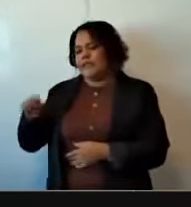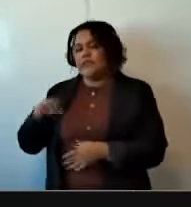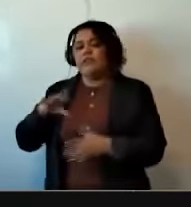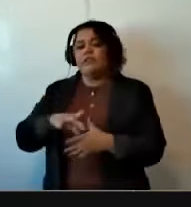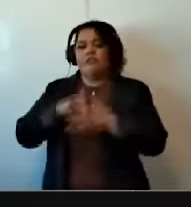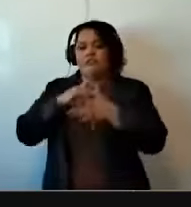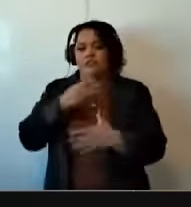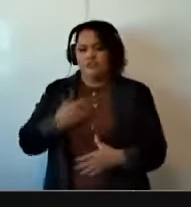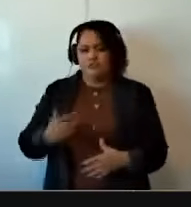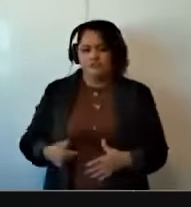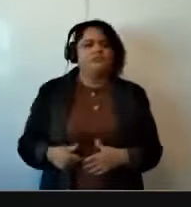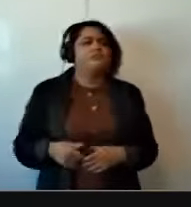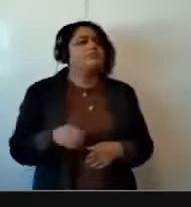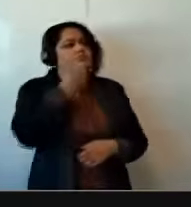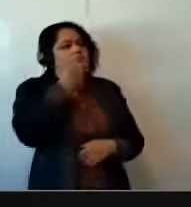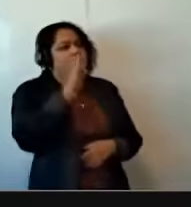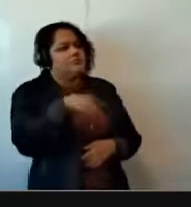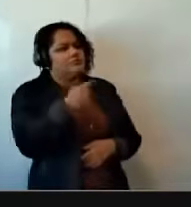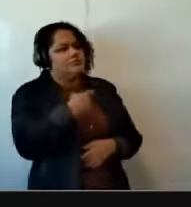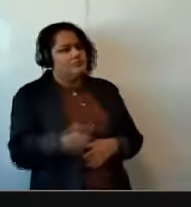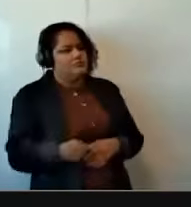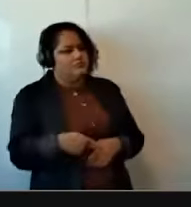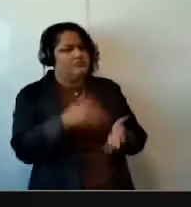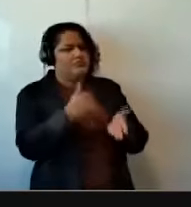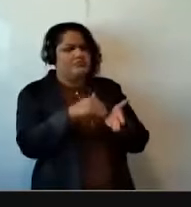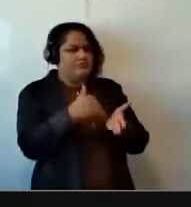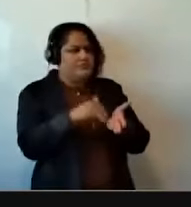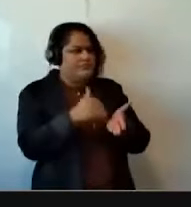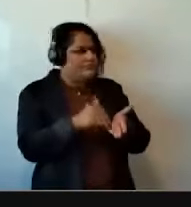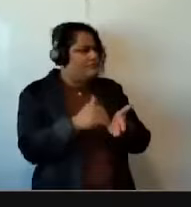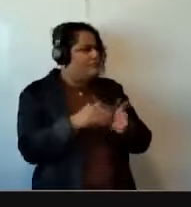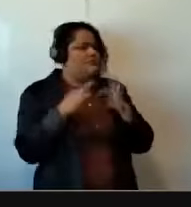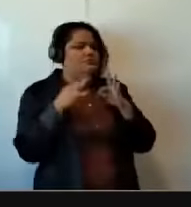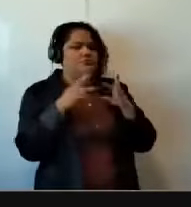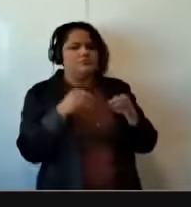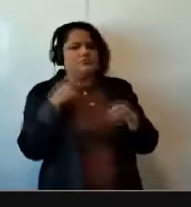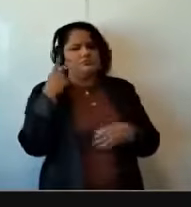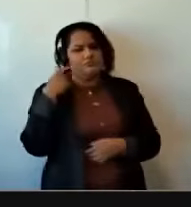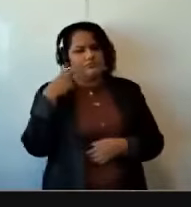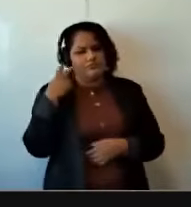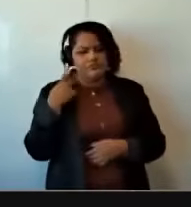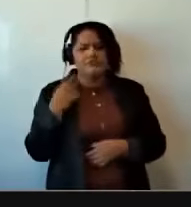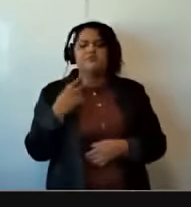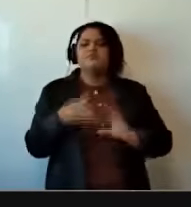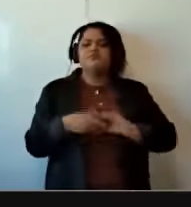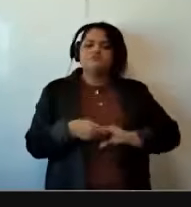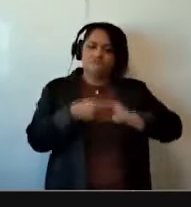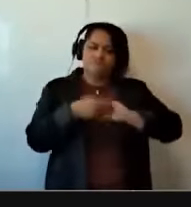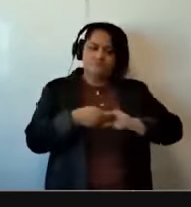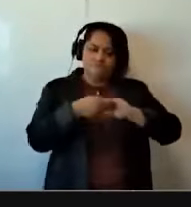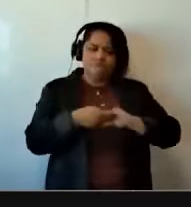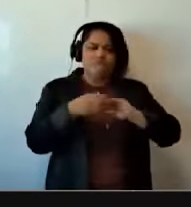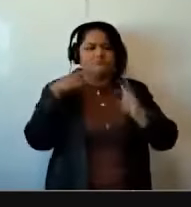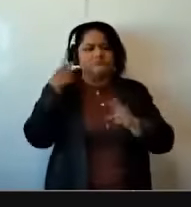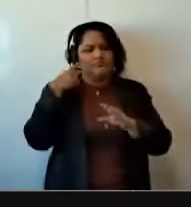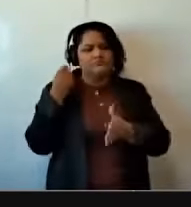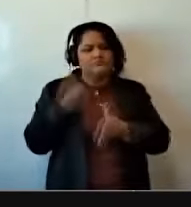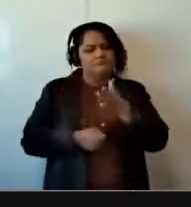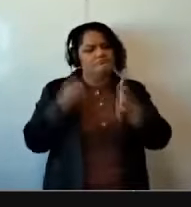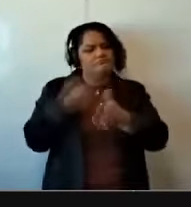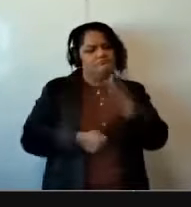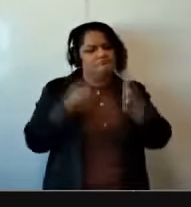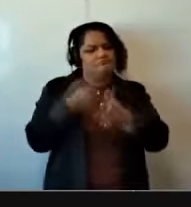colegas vereadores e vereadoras. Primeiro, parabenizar o vereador Braulio pela sua luta nesse tema.